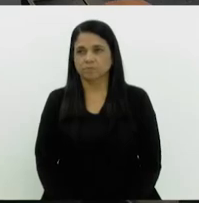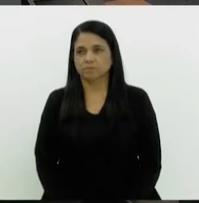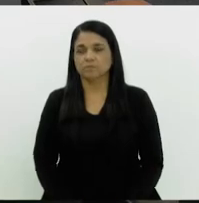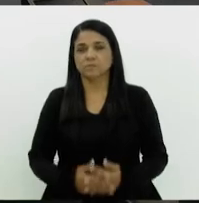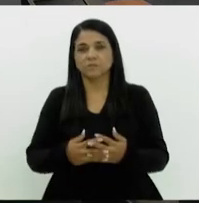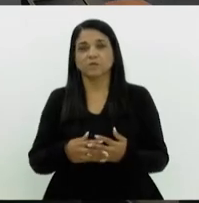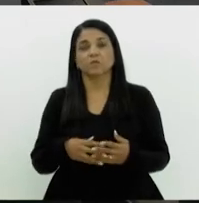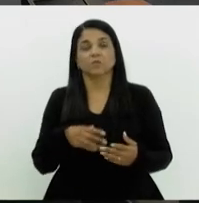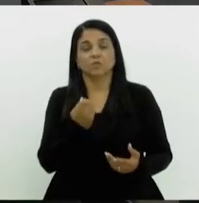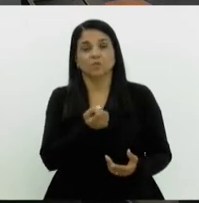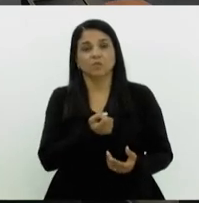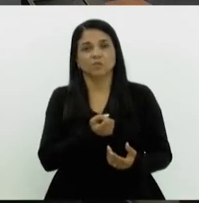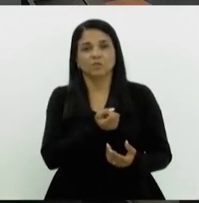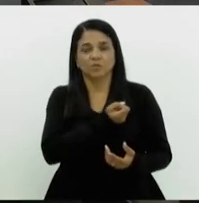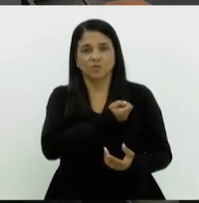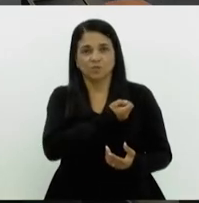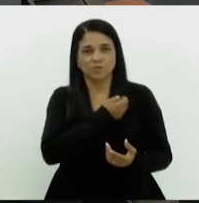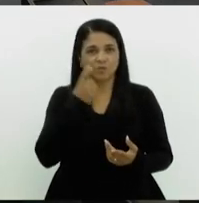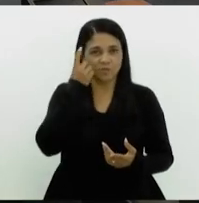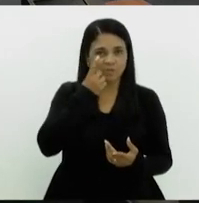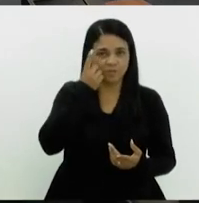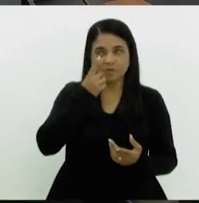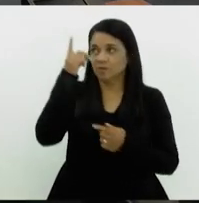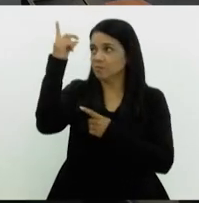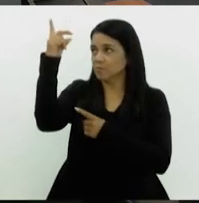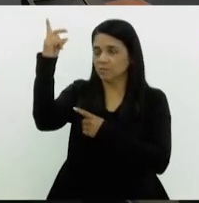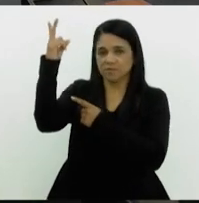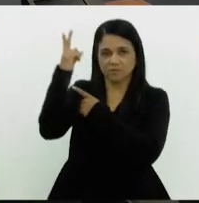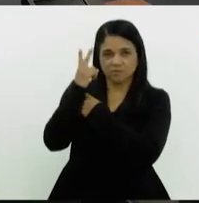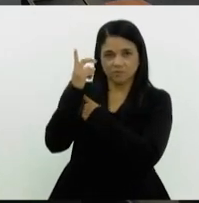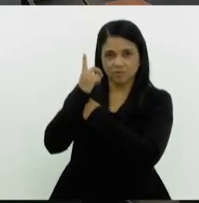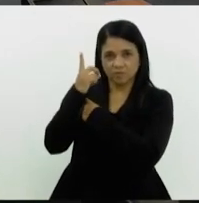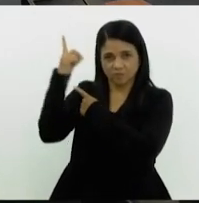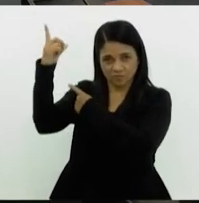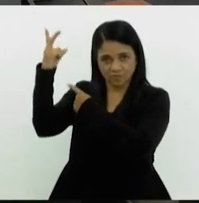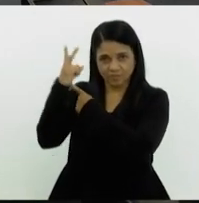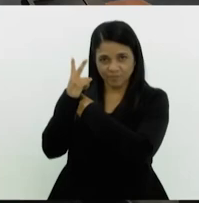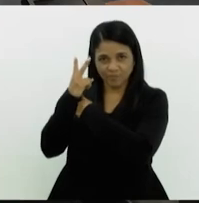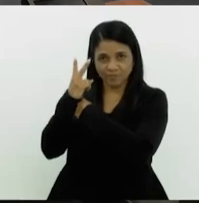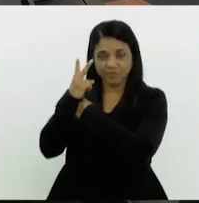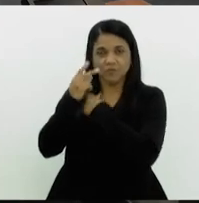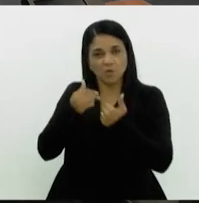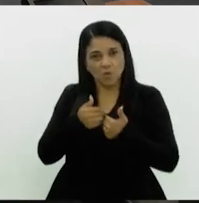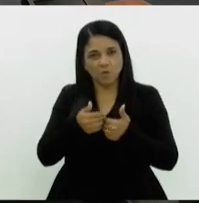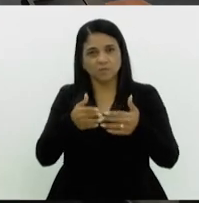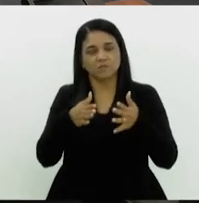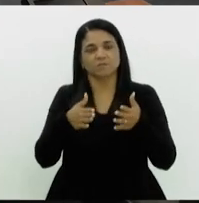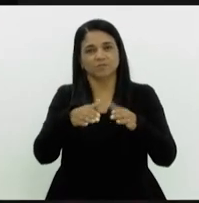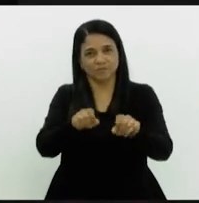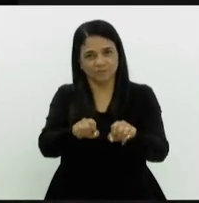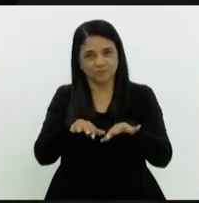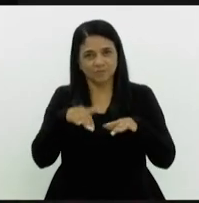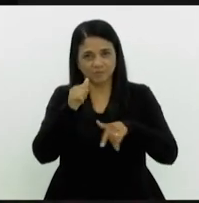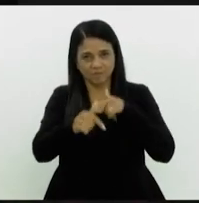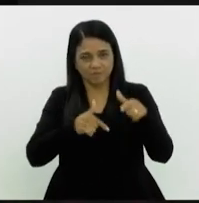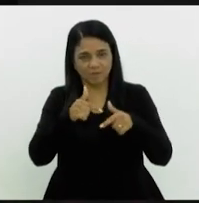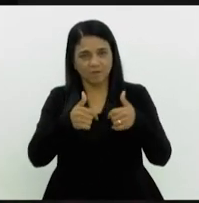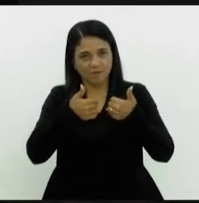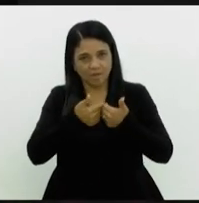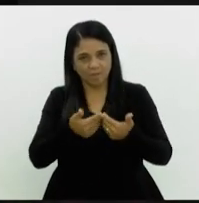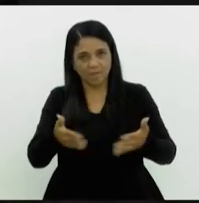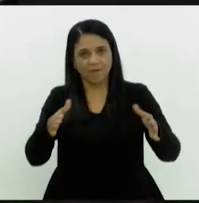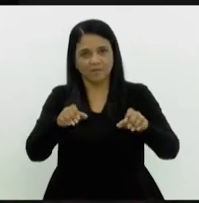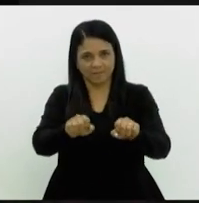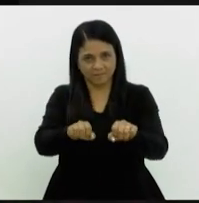Havendo o número legal e sobre a proteção de Deus, iniciamos o nosso trabalho. Está aberta a